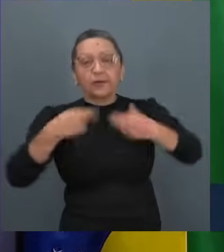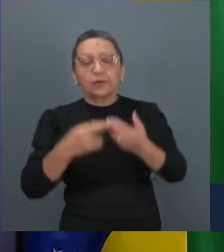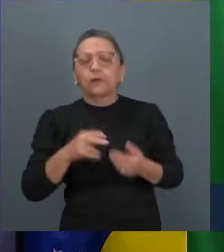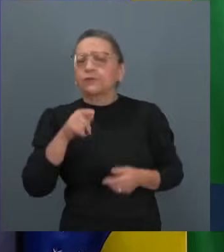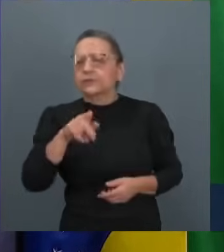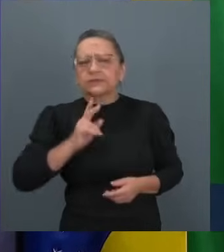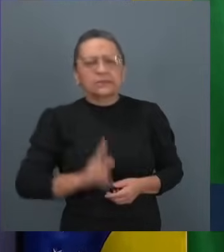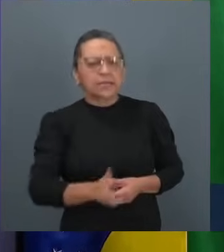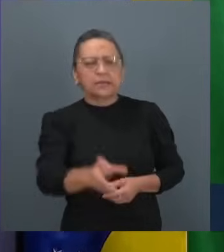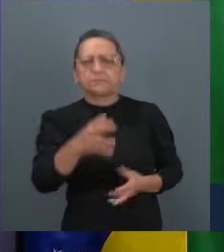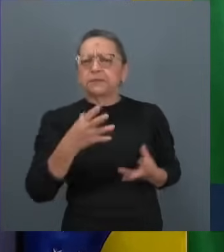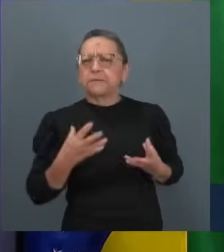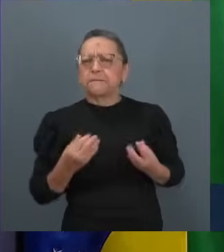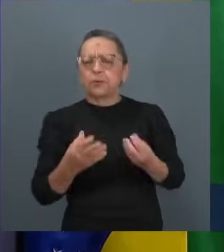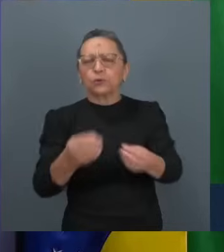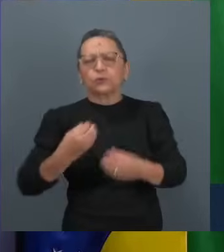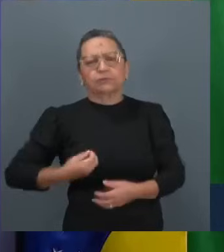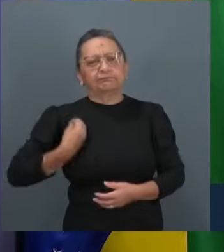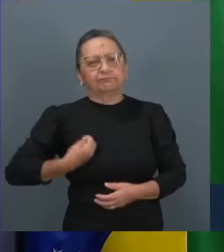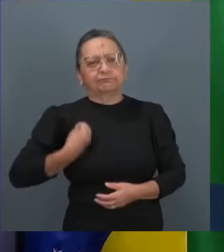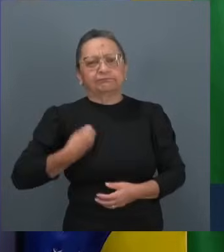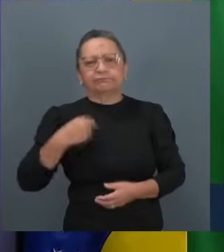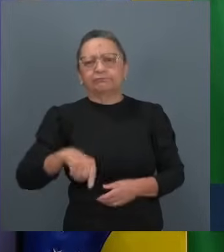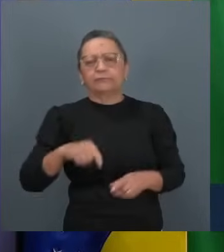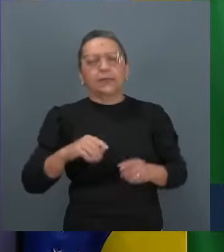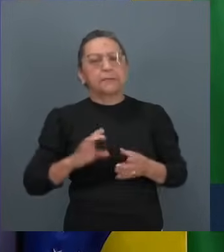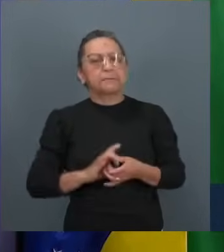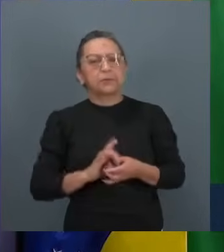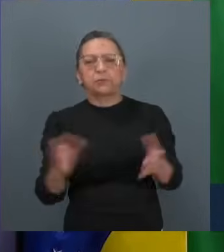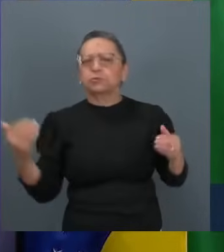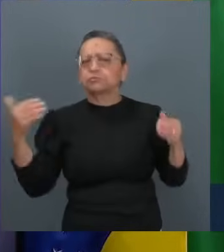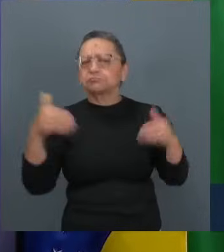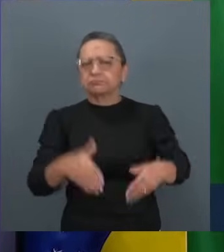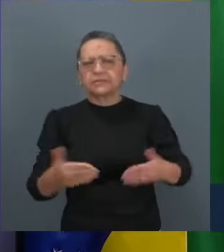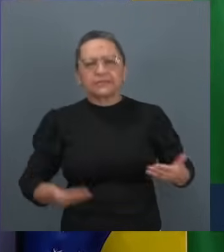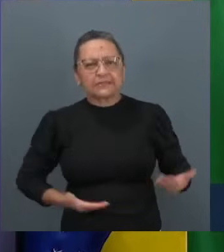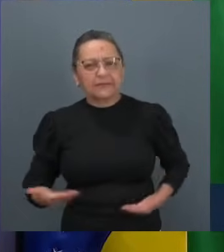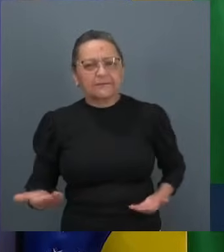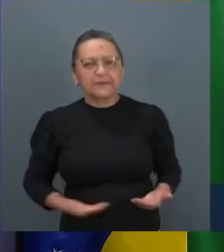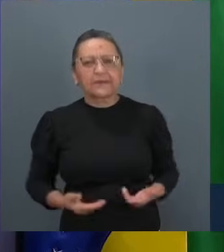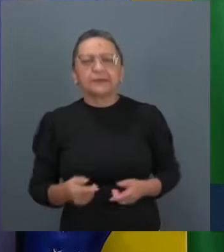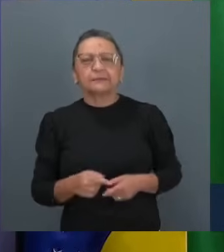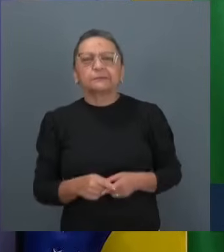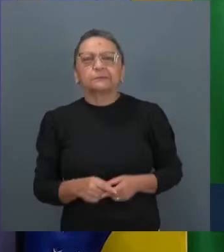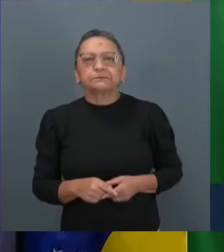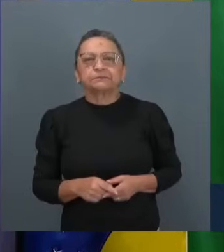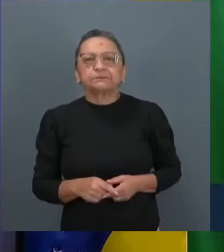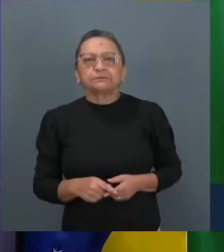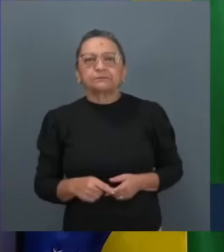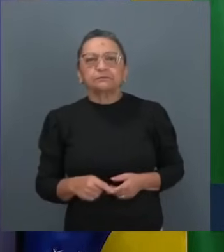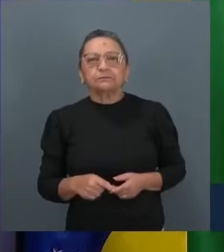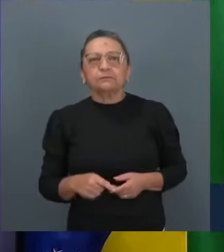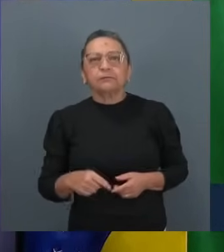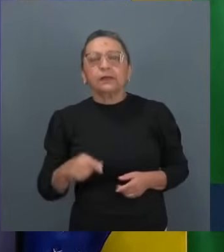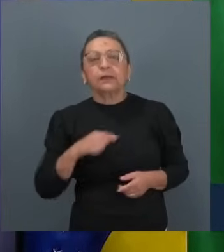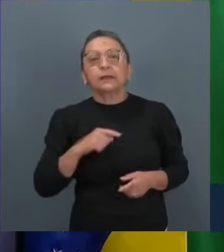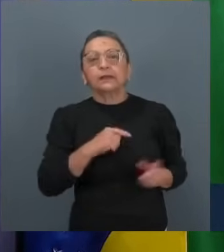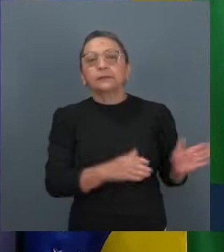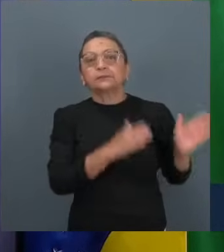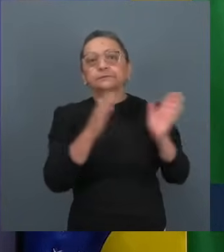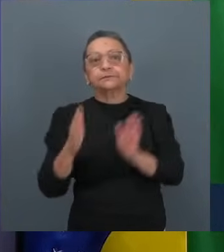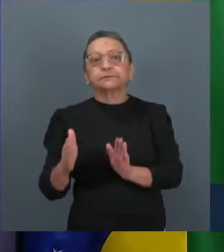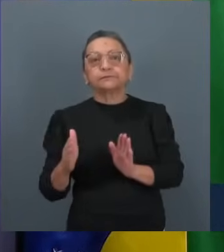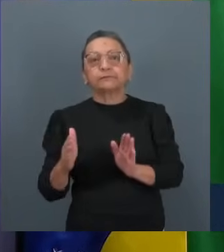sempre muito presente, disposto em servir, e eu fico muito feliz em caminhar ao seu lado